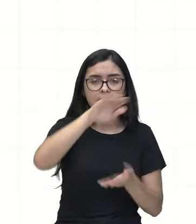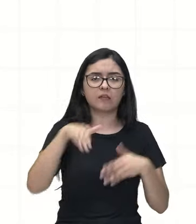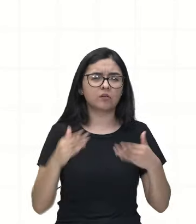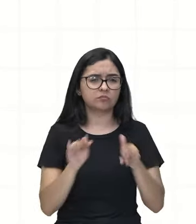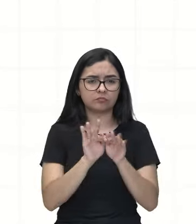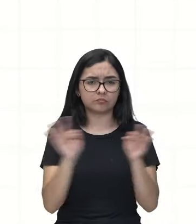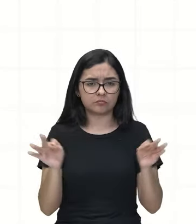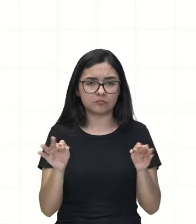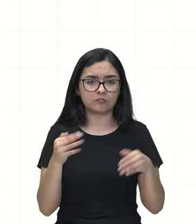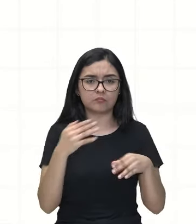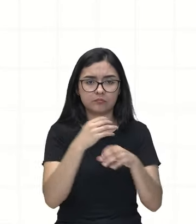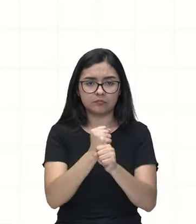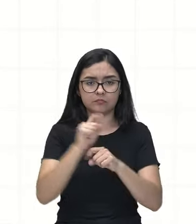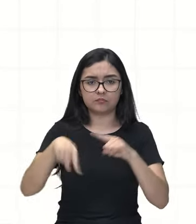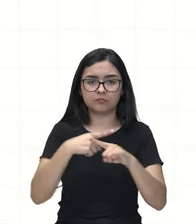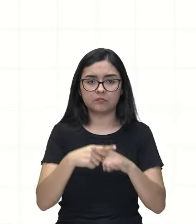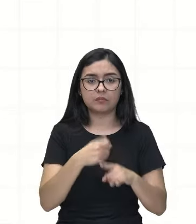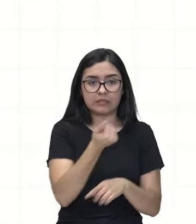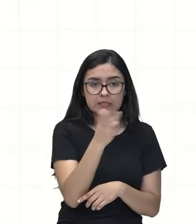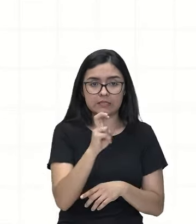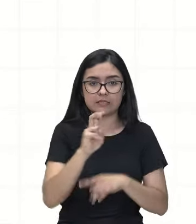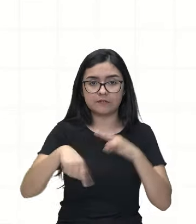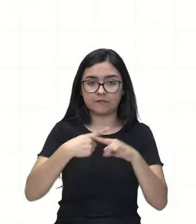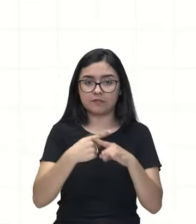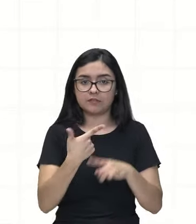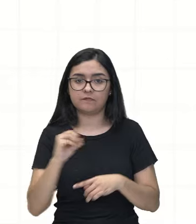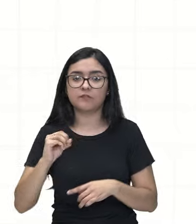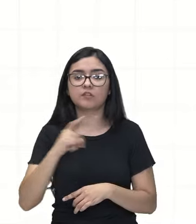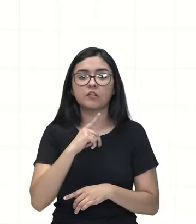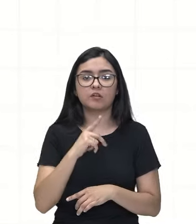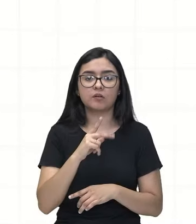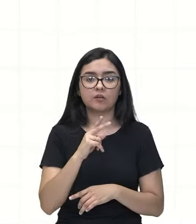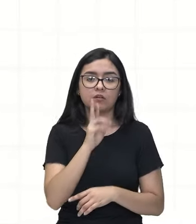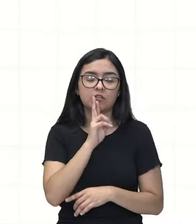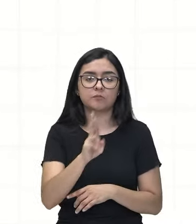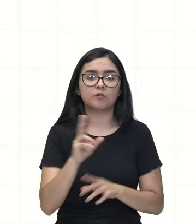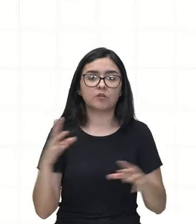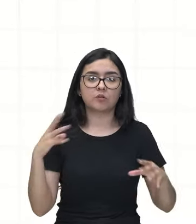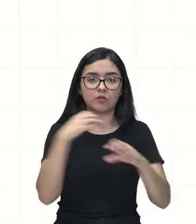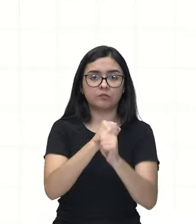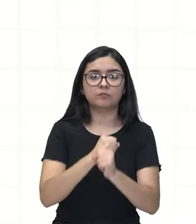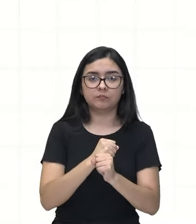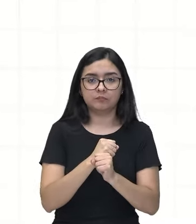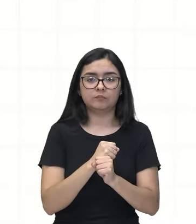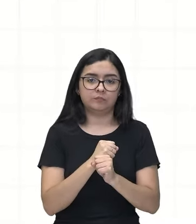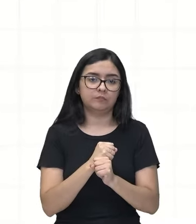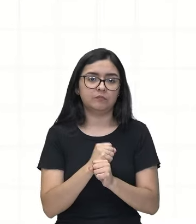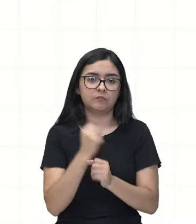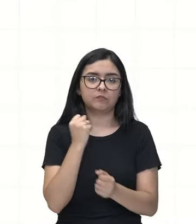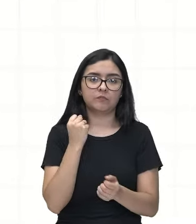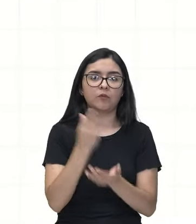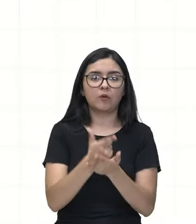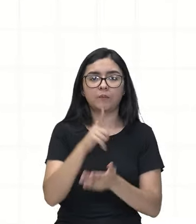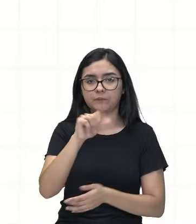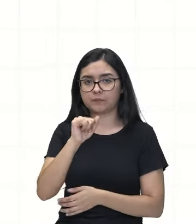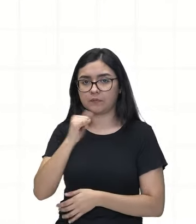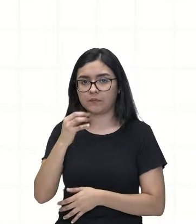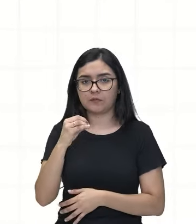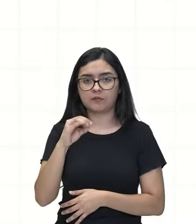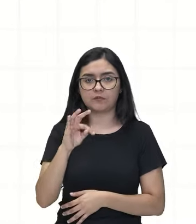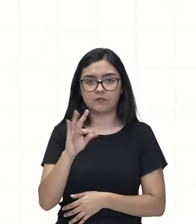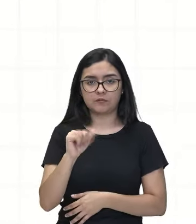multiplicação de 15 vezes 20, nós obtemos aí o total de lajotas que foi comprada, o número